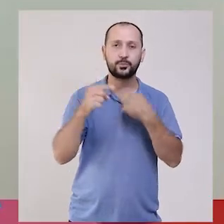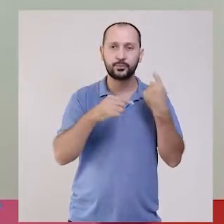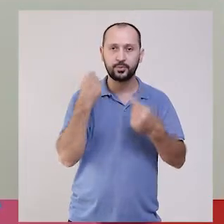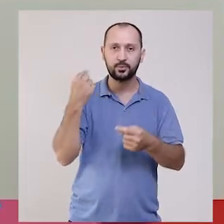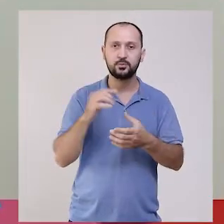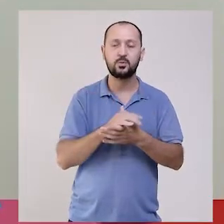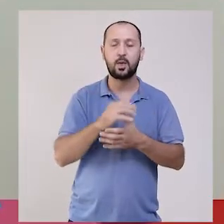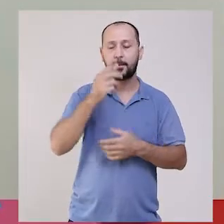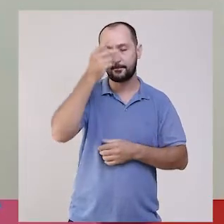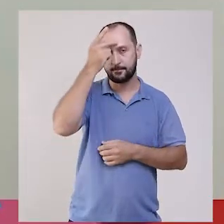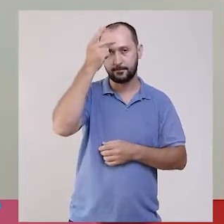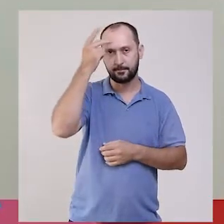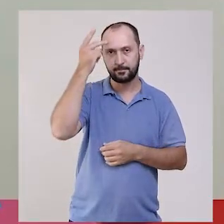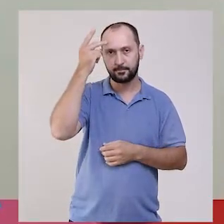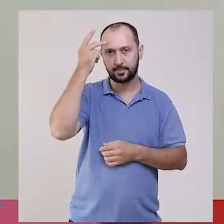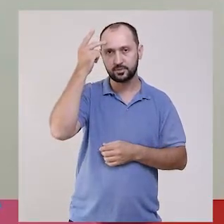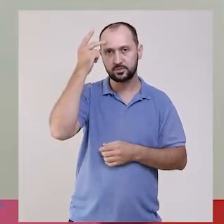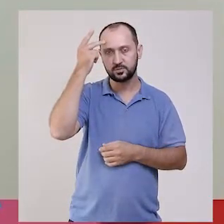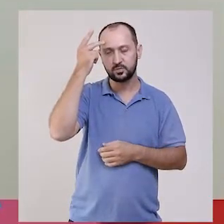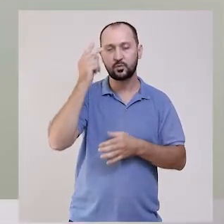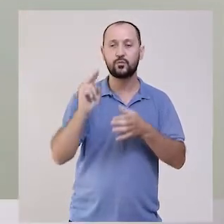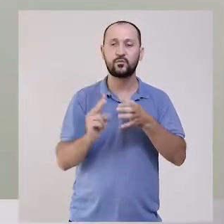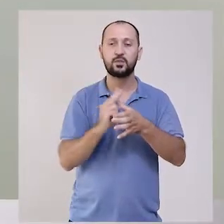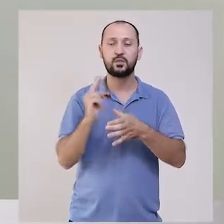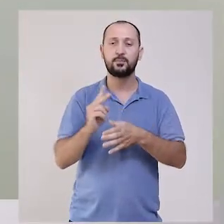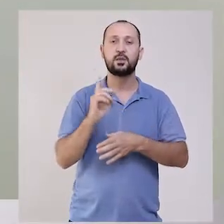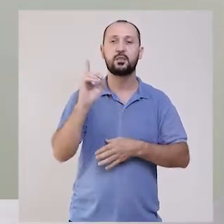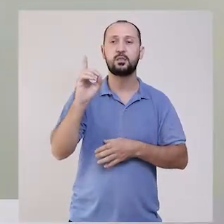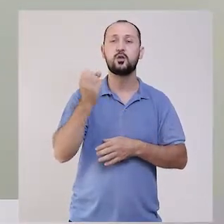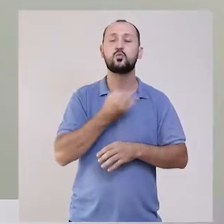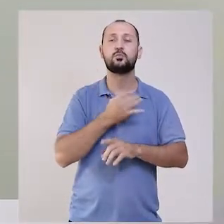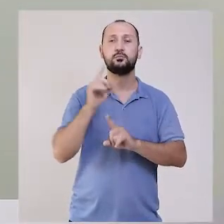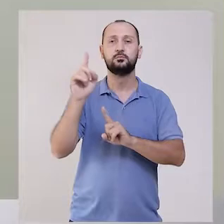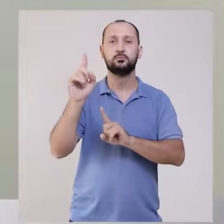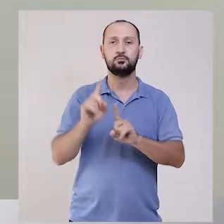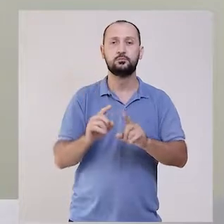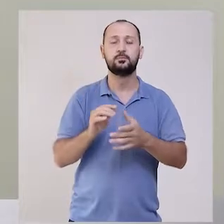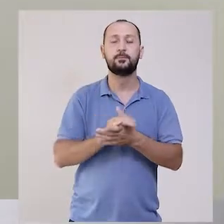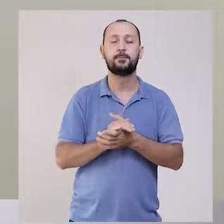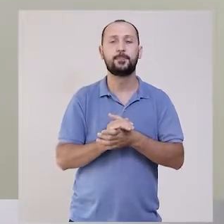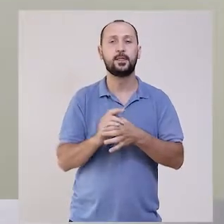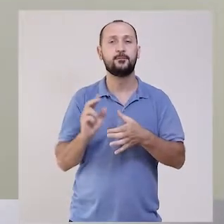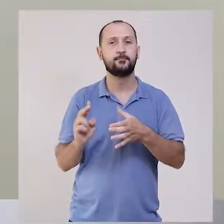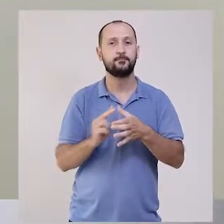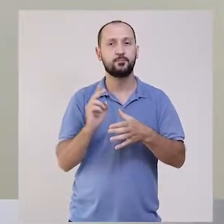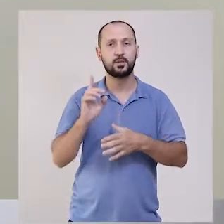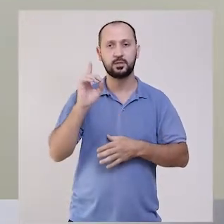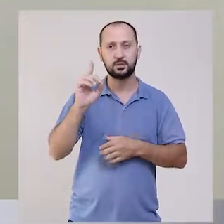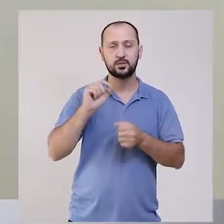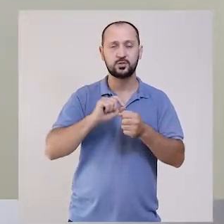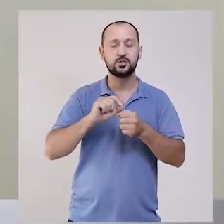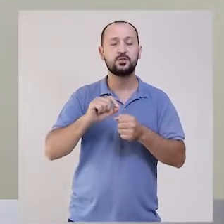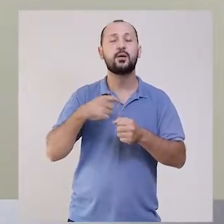mortalidade foi de pessoas com vitamina D baixa. A vitamina D era sintetizada através do